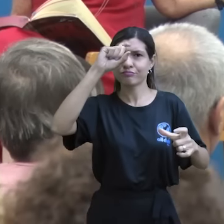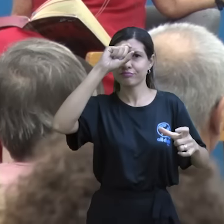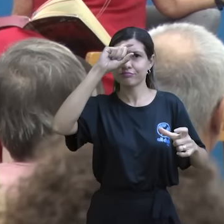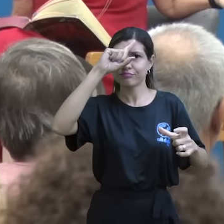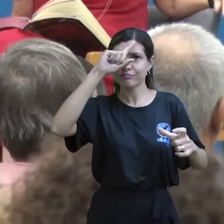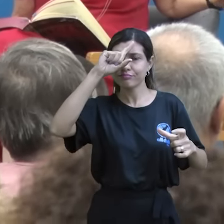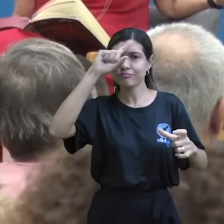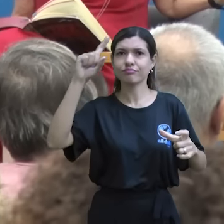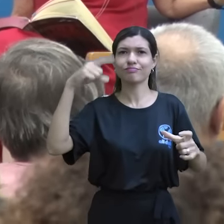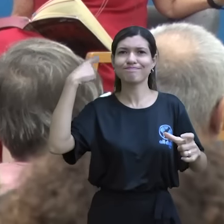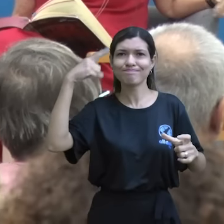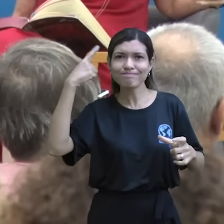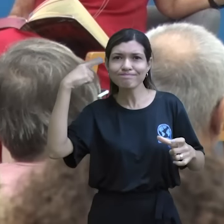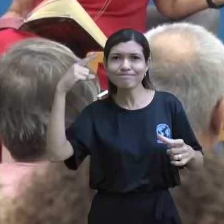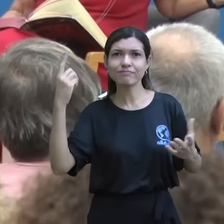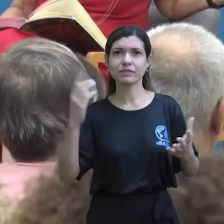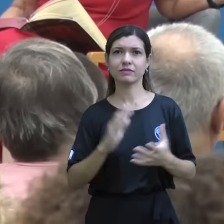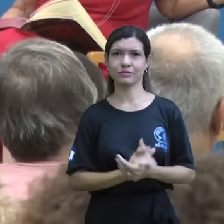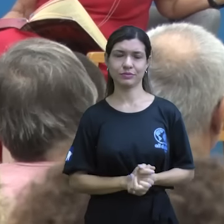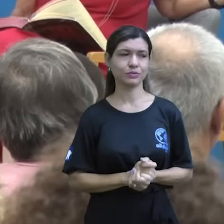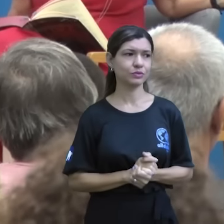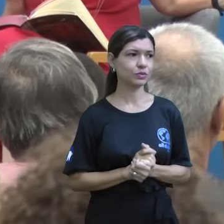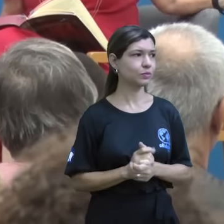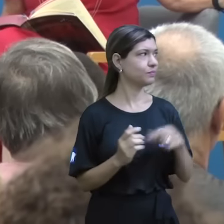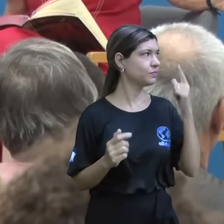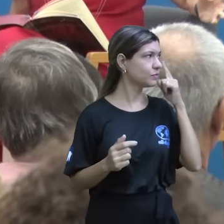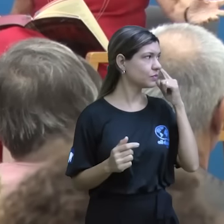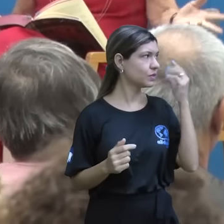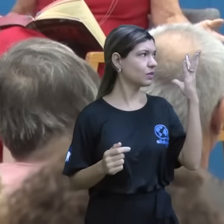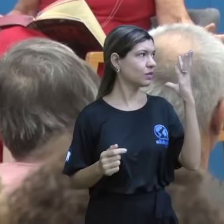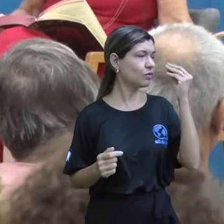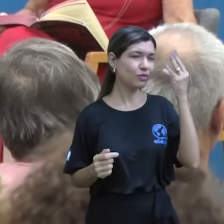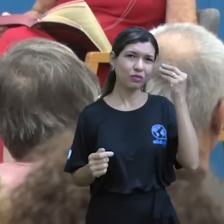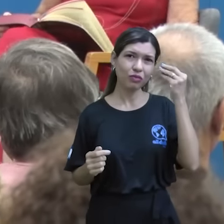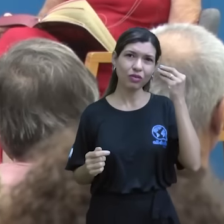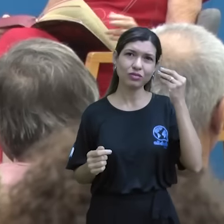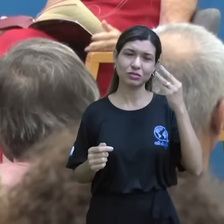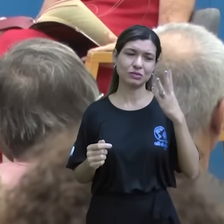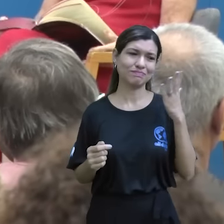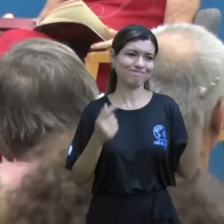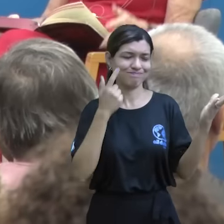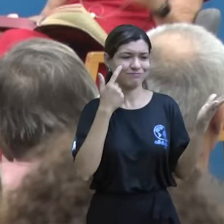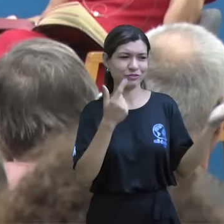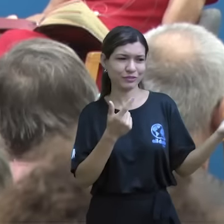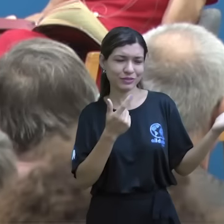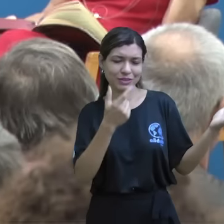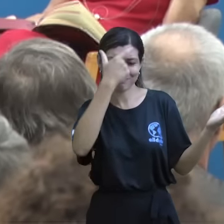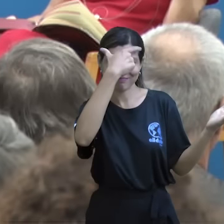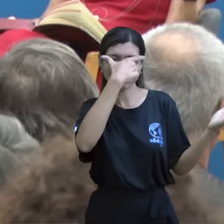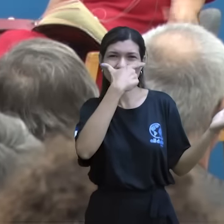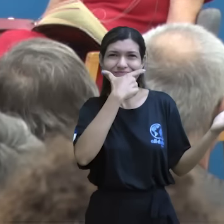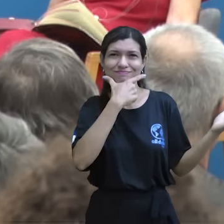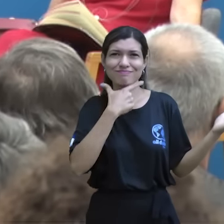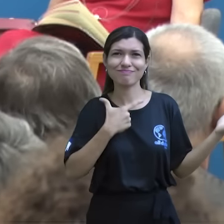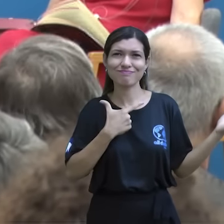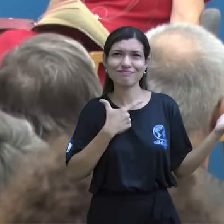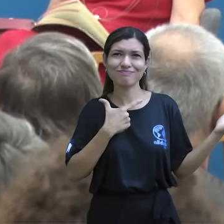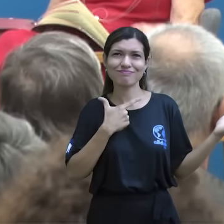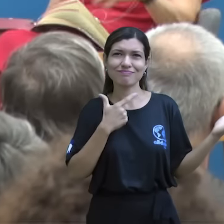ele sai, fica em casa e, pouco depois, ele morre. Ele vai morrer com 41 anos. E aí era dezembro,